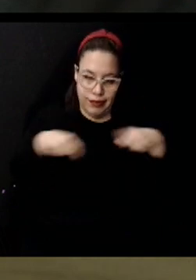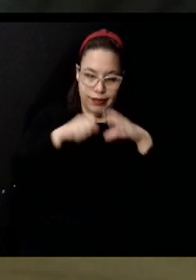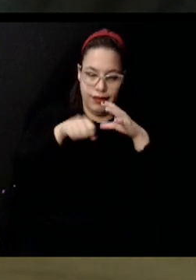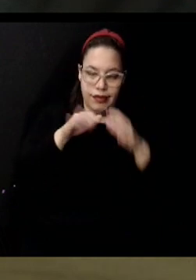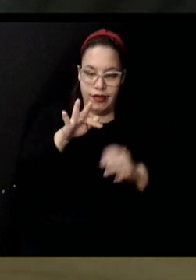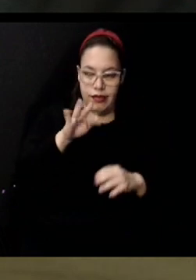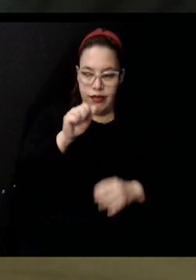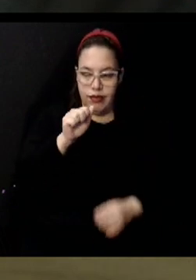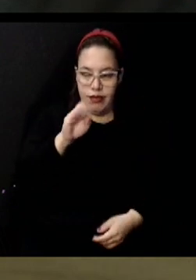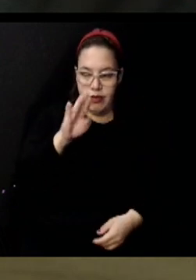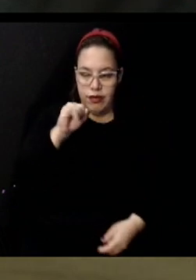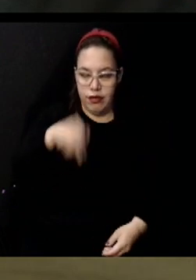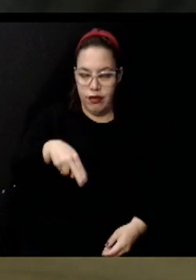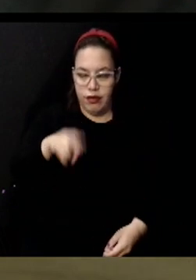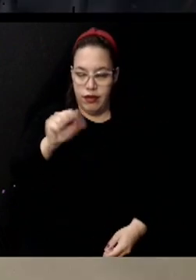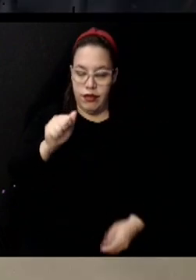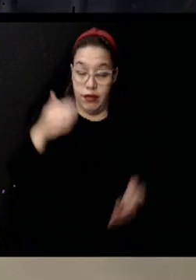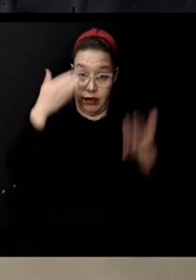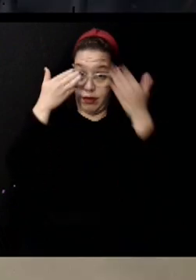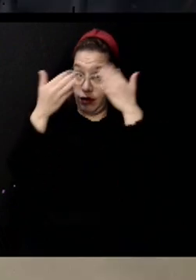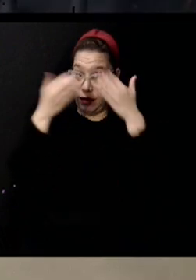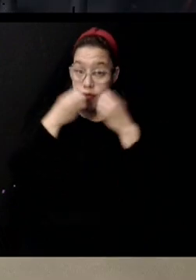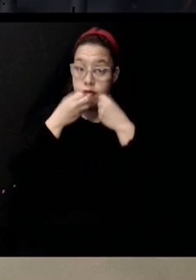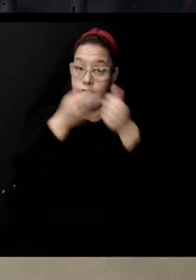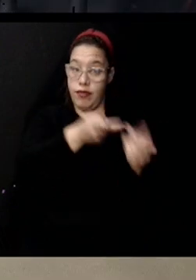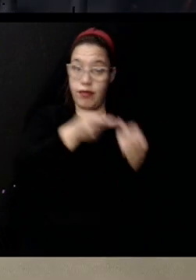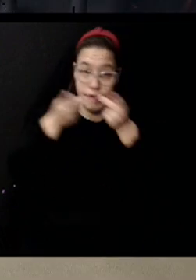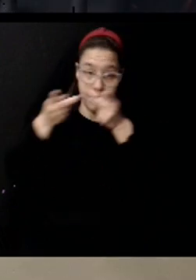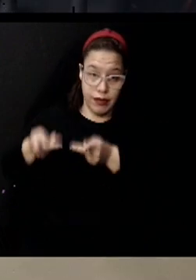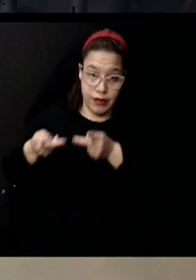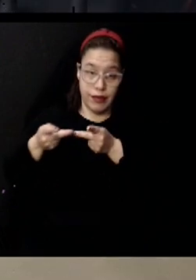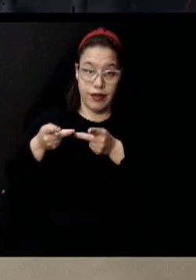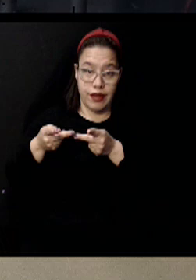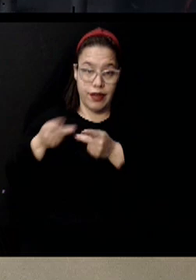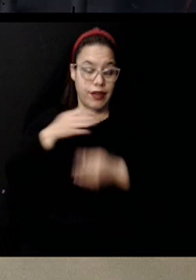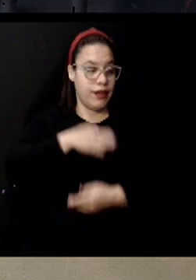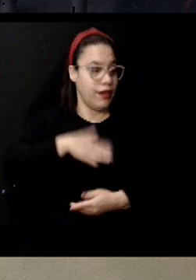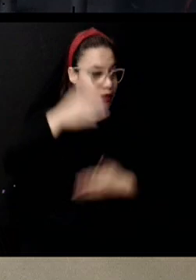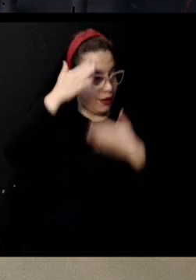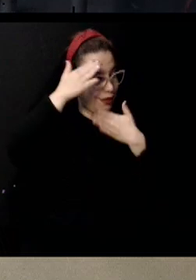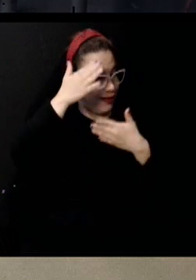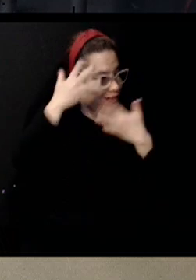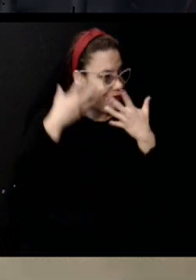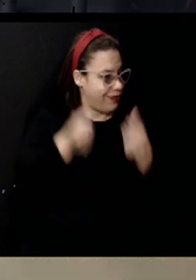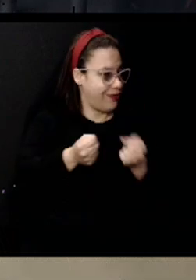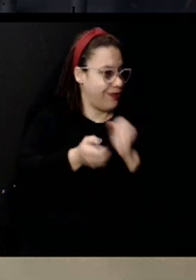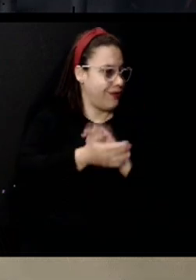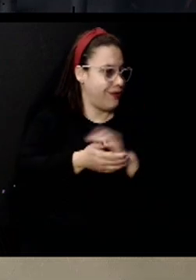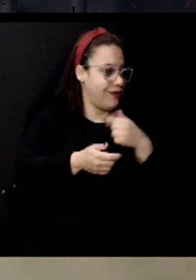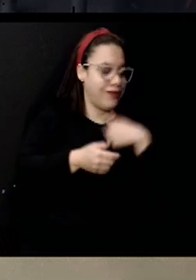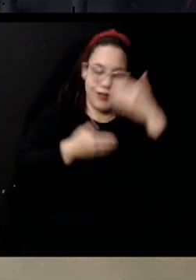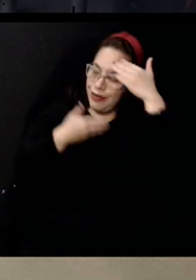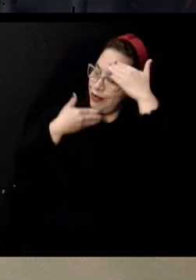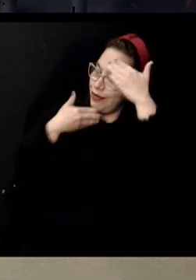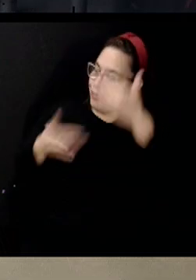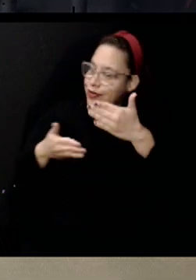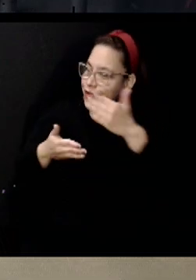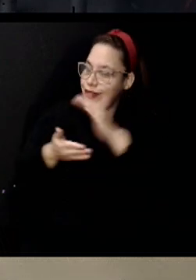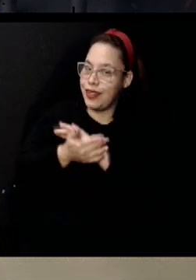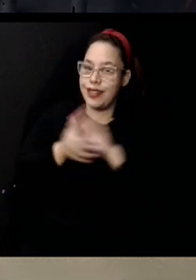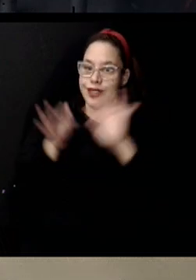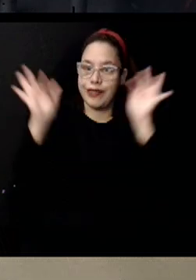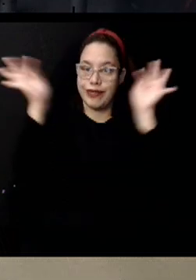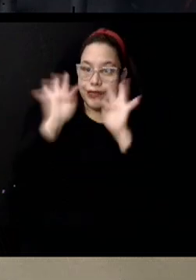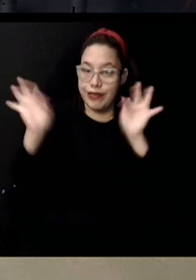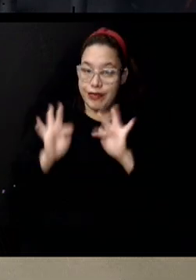psicóloga, seja muito bem-vinda, obrigada pela sua participação. Gratidão receber Obrigada. você. Eu que agradeço, estou muito feliz de estar aqui de